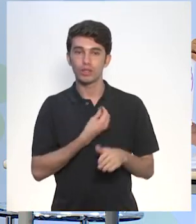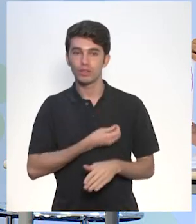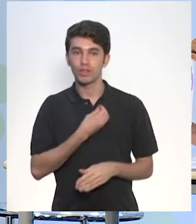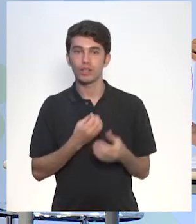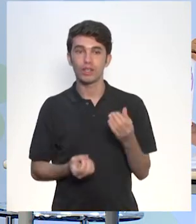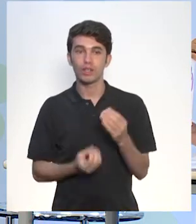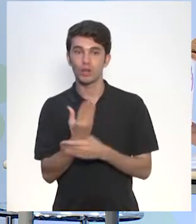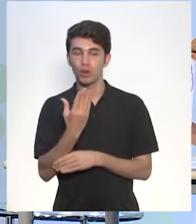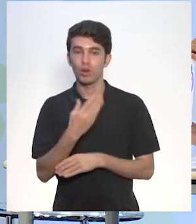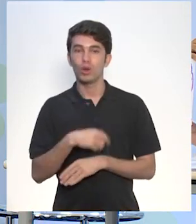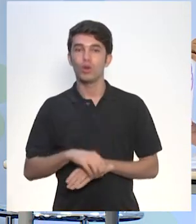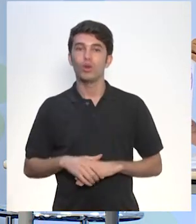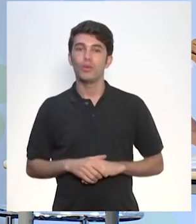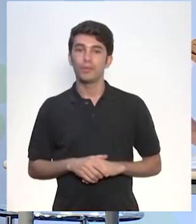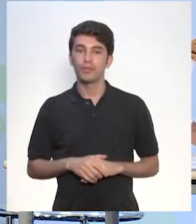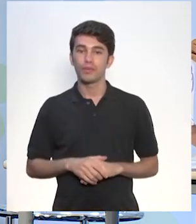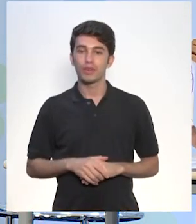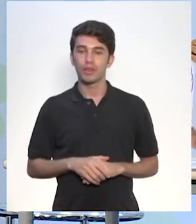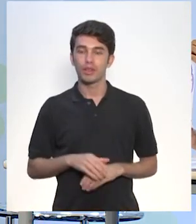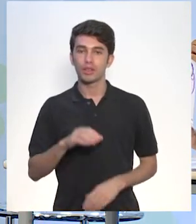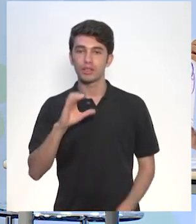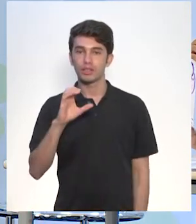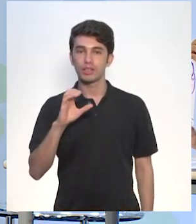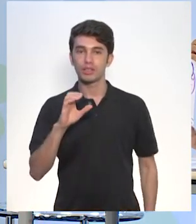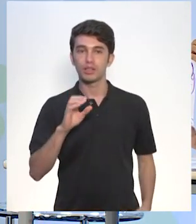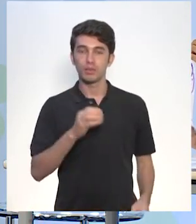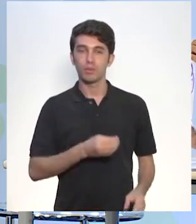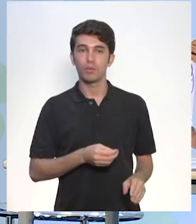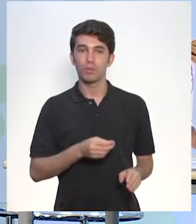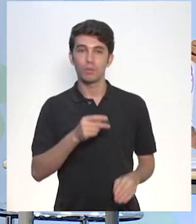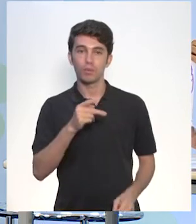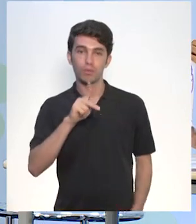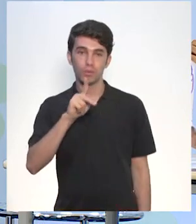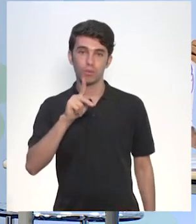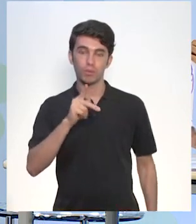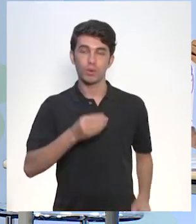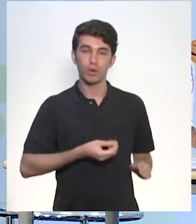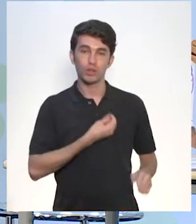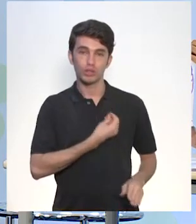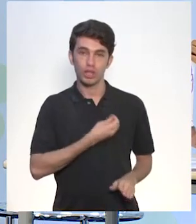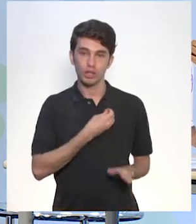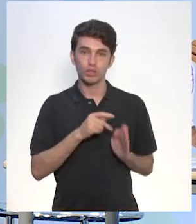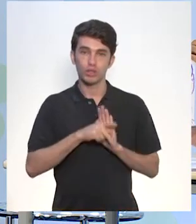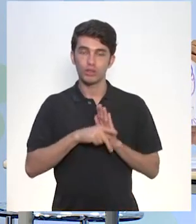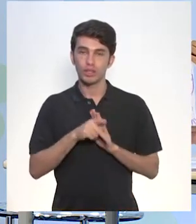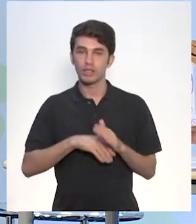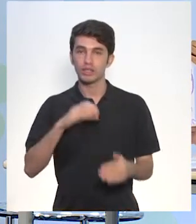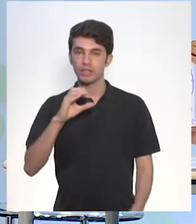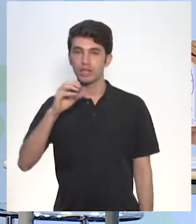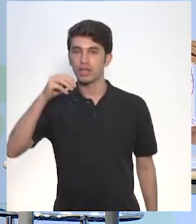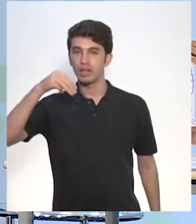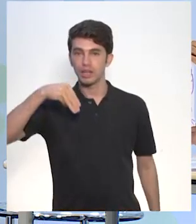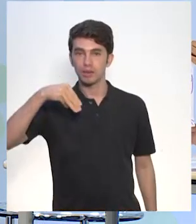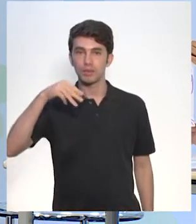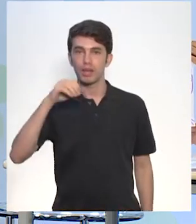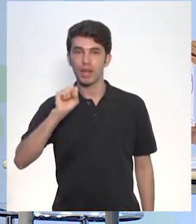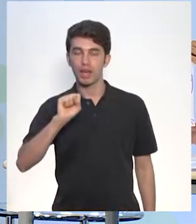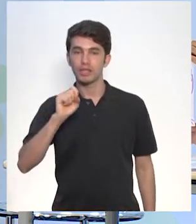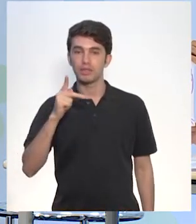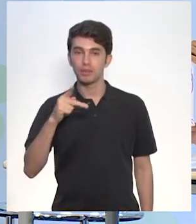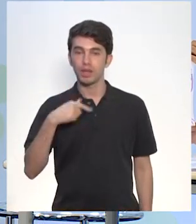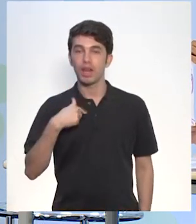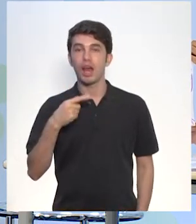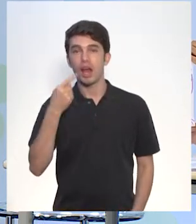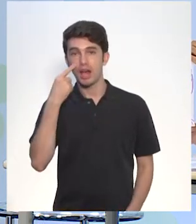CMSP. Repetindo, Projeto de Vida CMSP. Então, marque a gente ou nessa página ou naquele